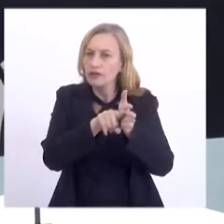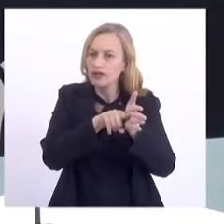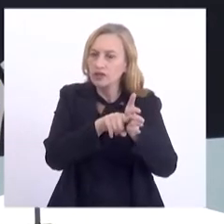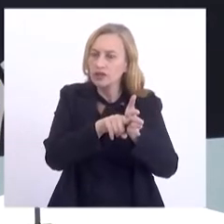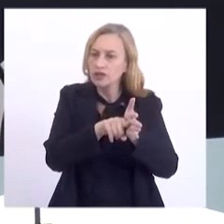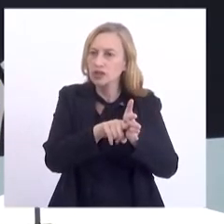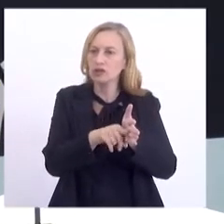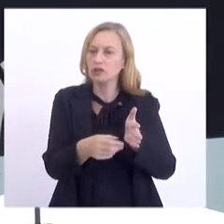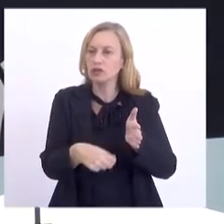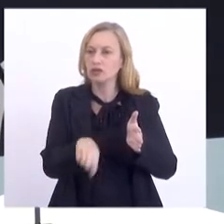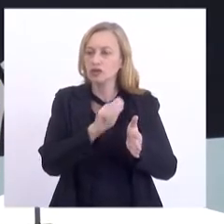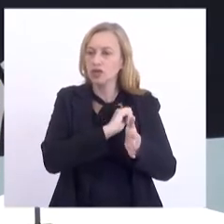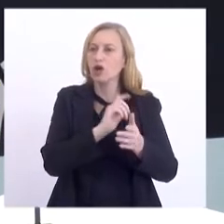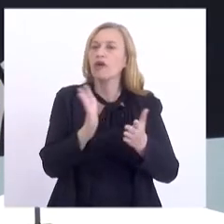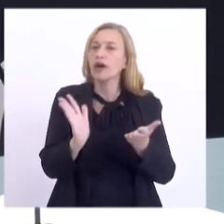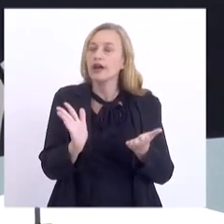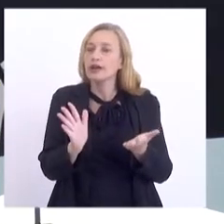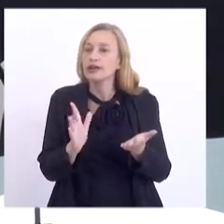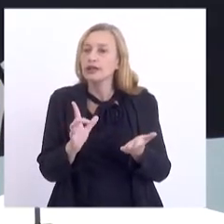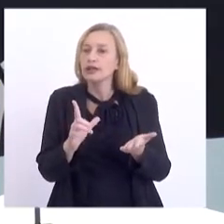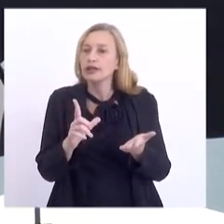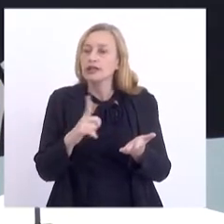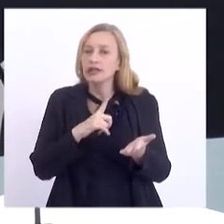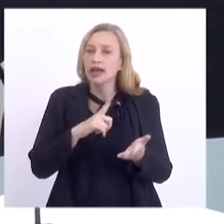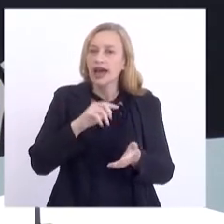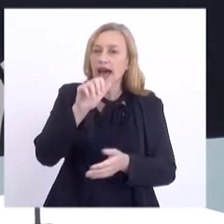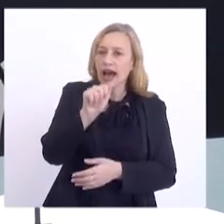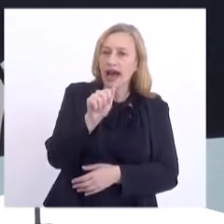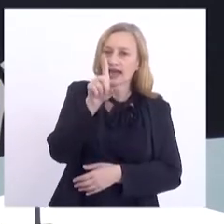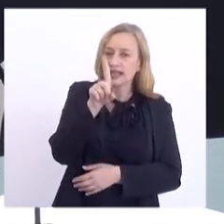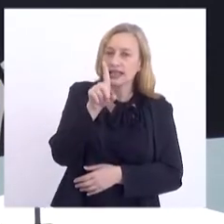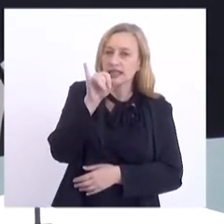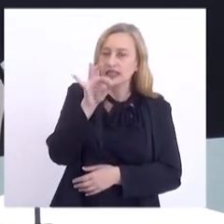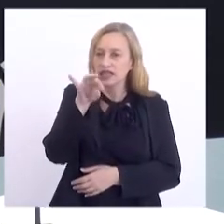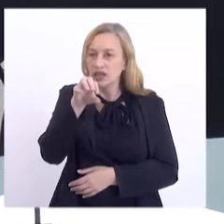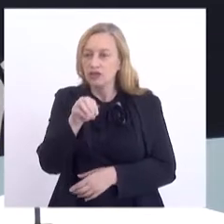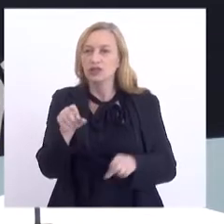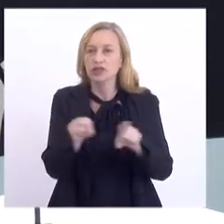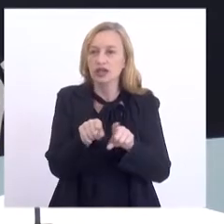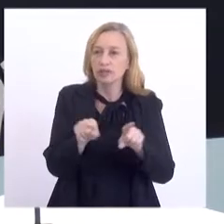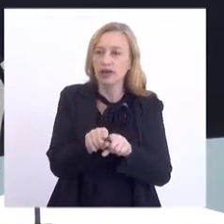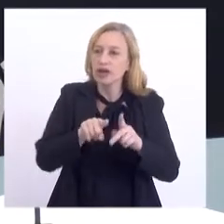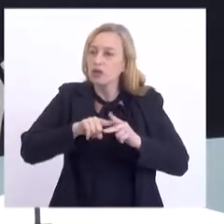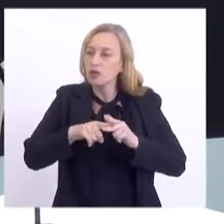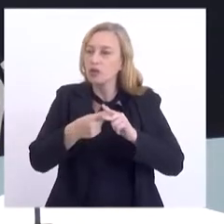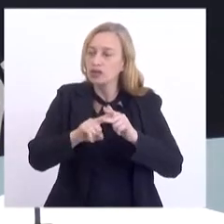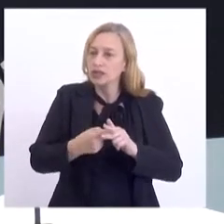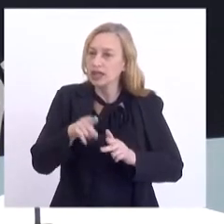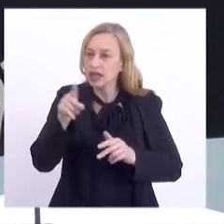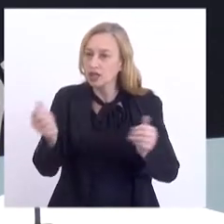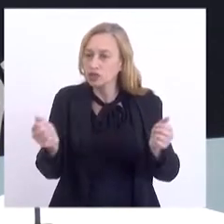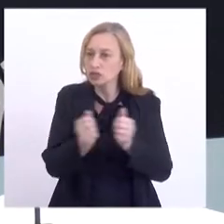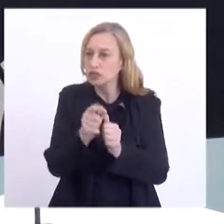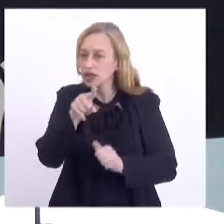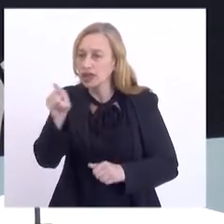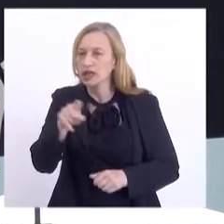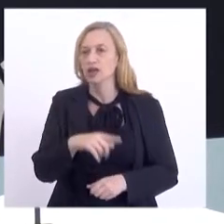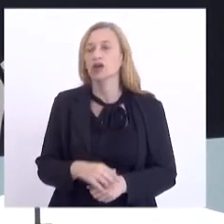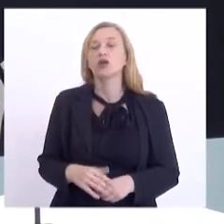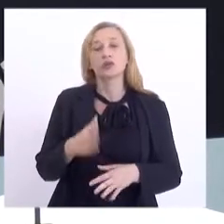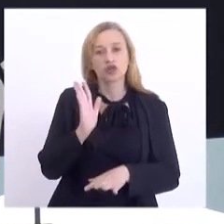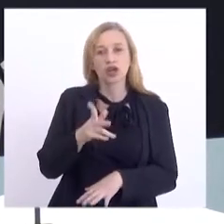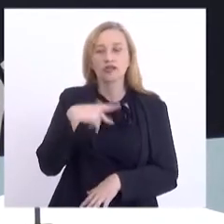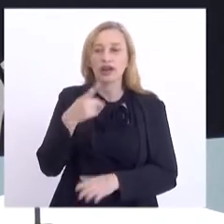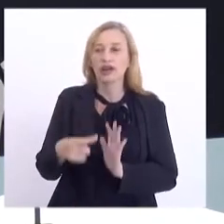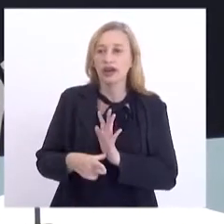ele tem o tem uns aditivos os reajustes ali atrelados à ele então é como